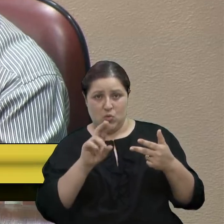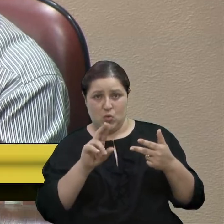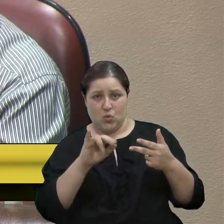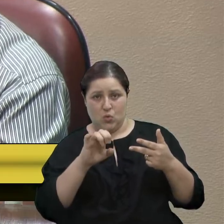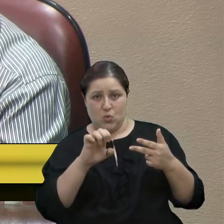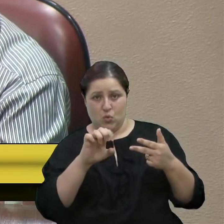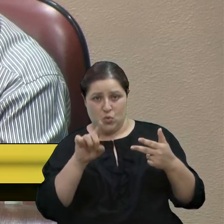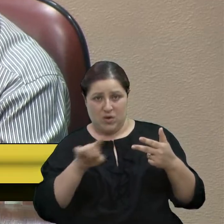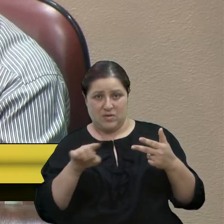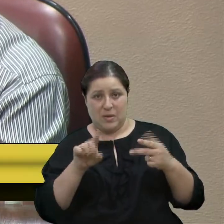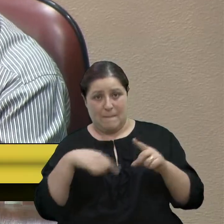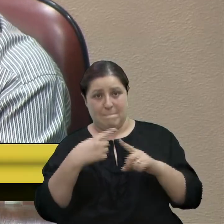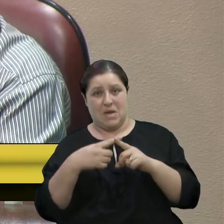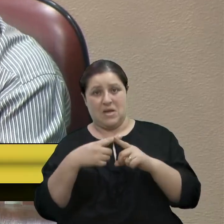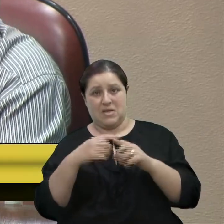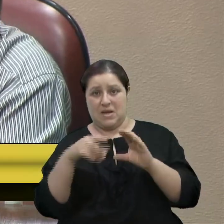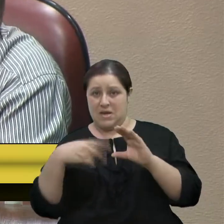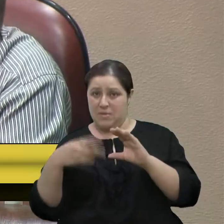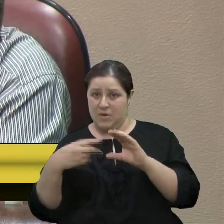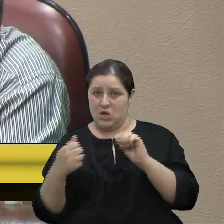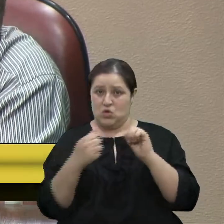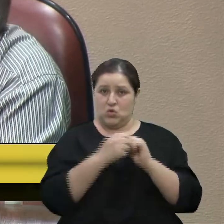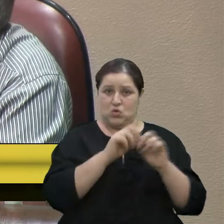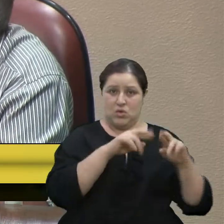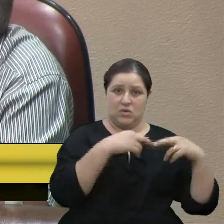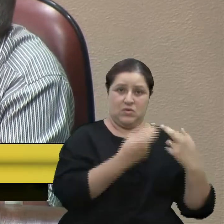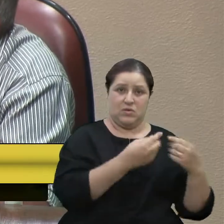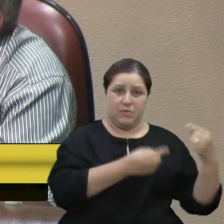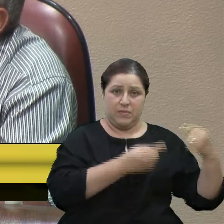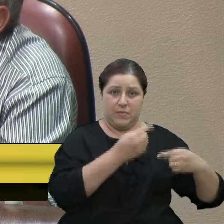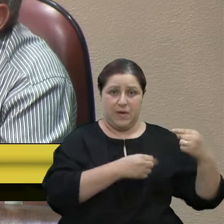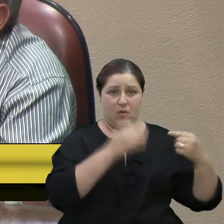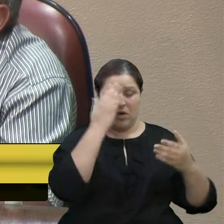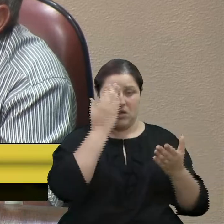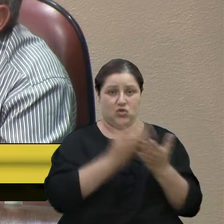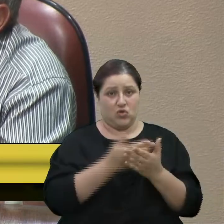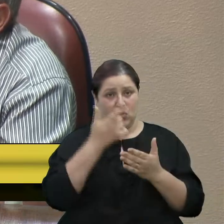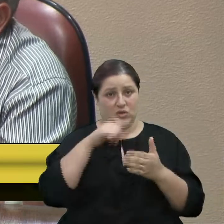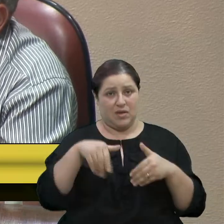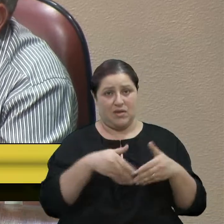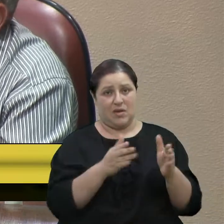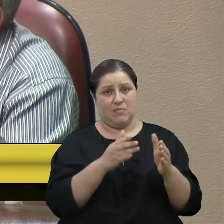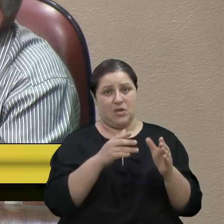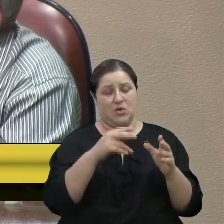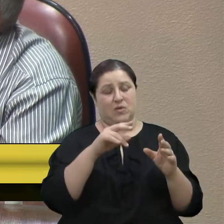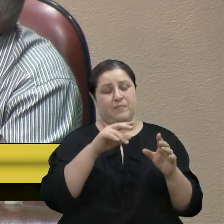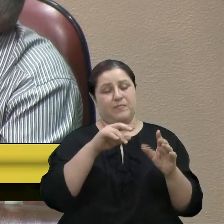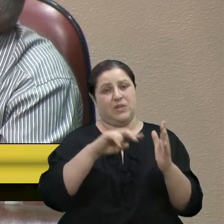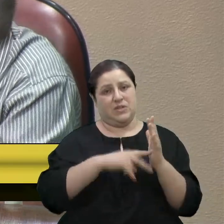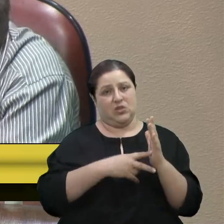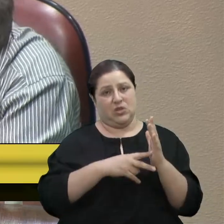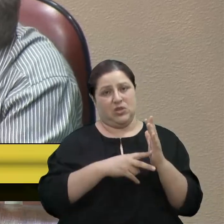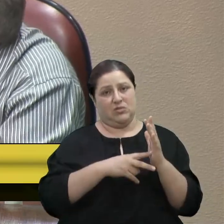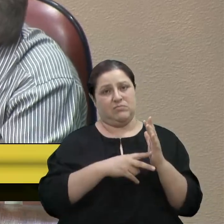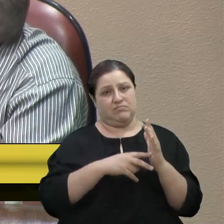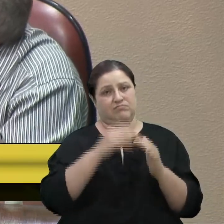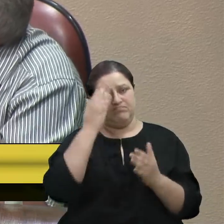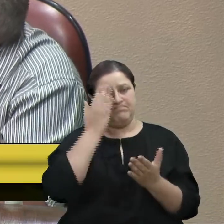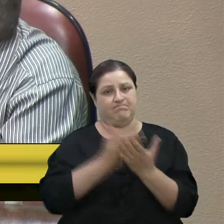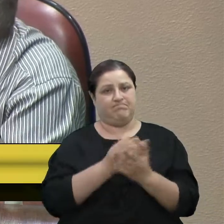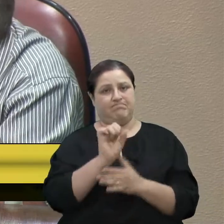Câmara. Que eu tenho certeza que vamos encontrar saída com os sindicatos. Tenho